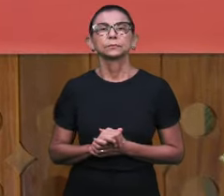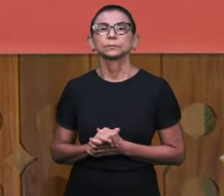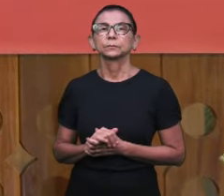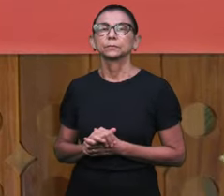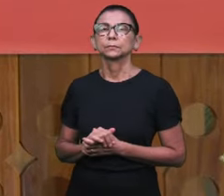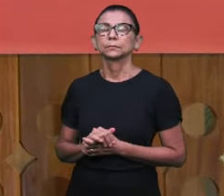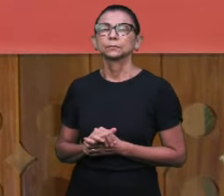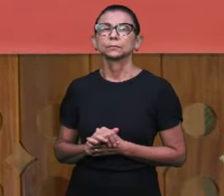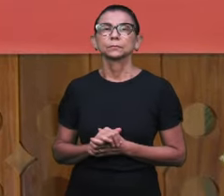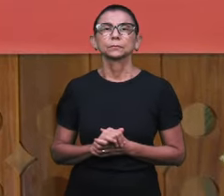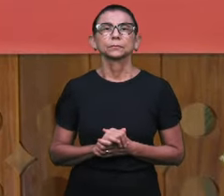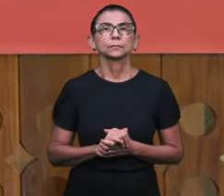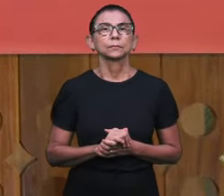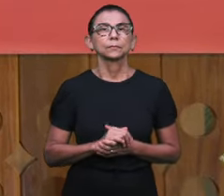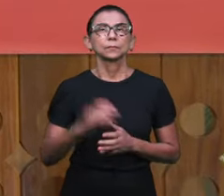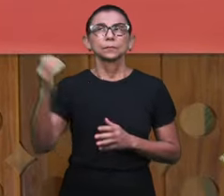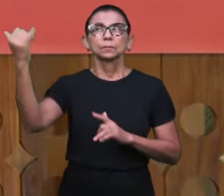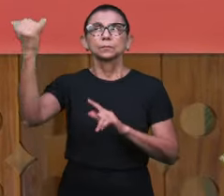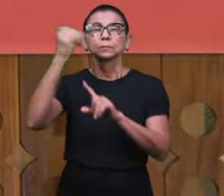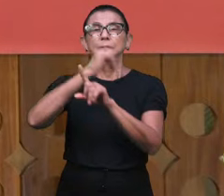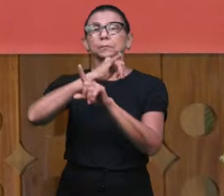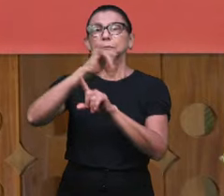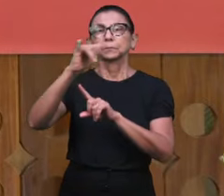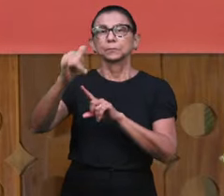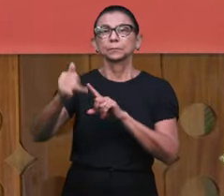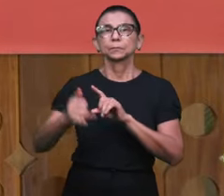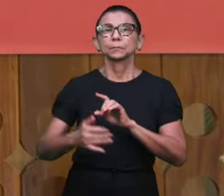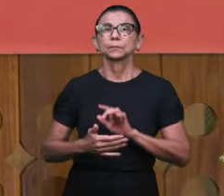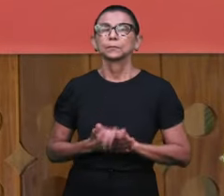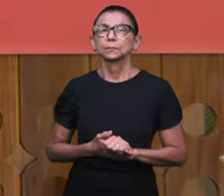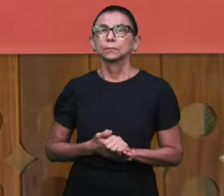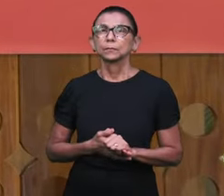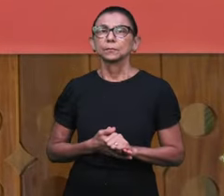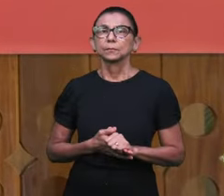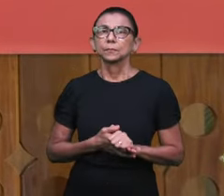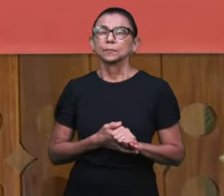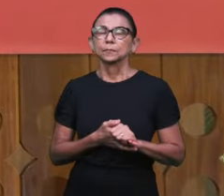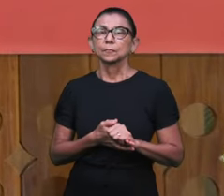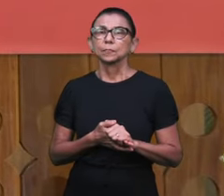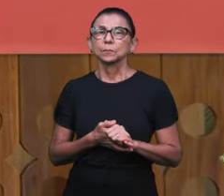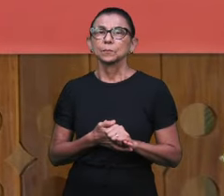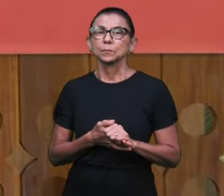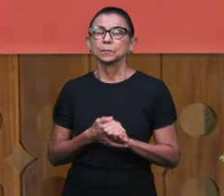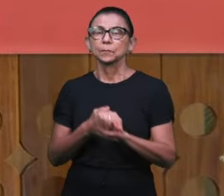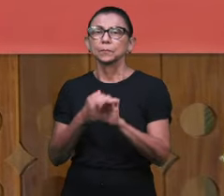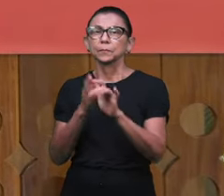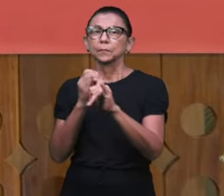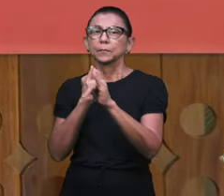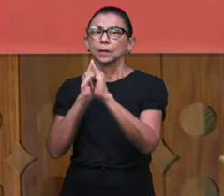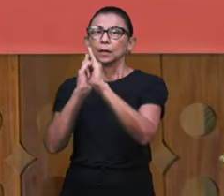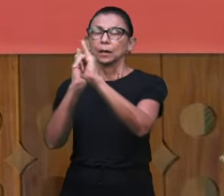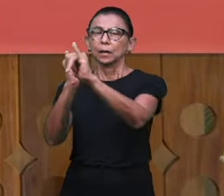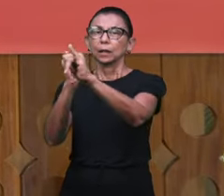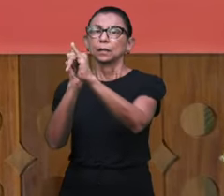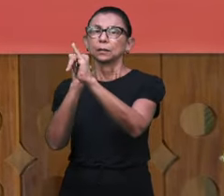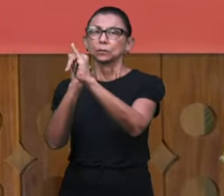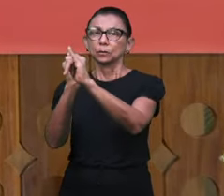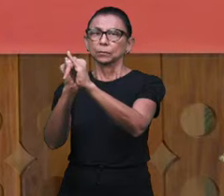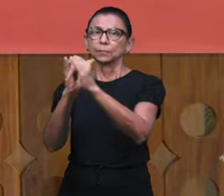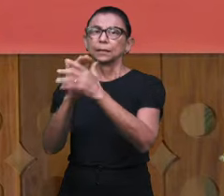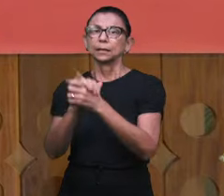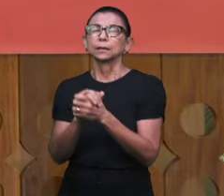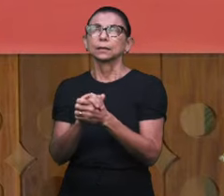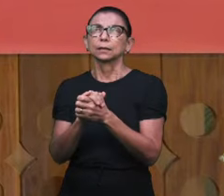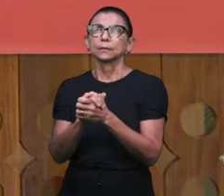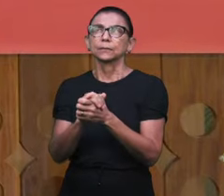assim: serás a boca do Senhor, a trombeta do Senhor, se tirares o